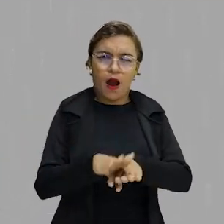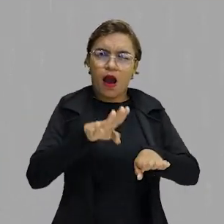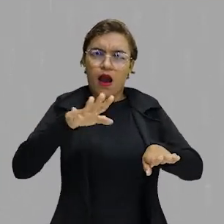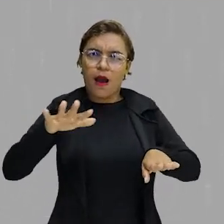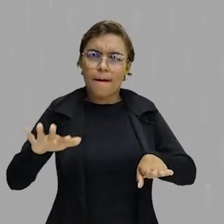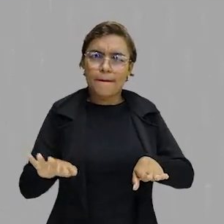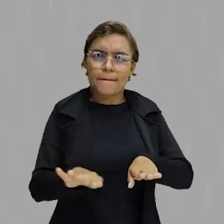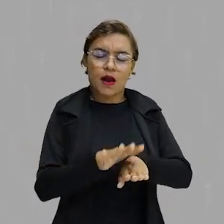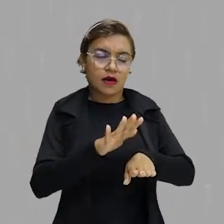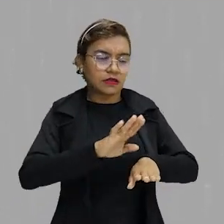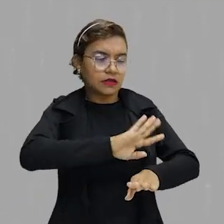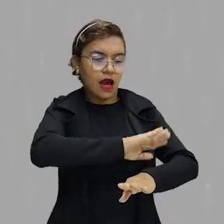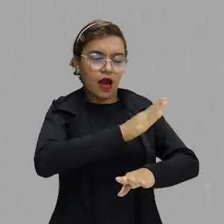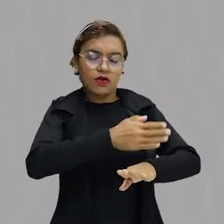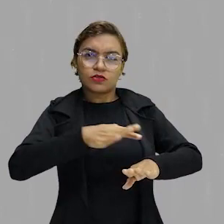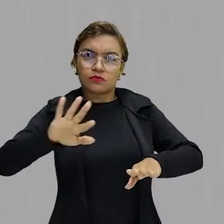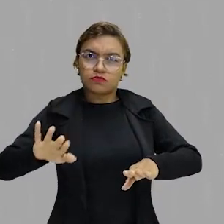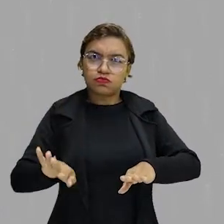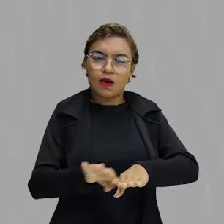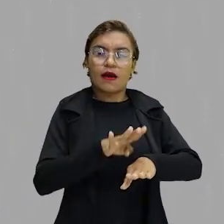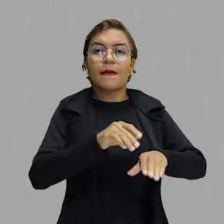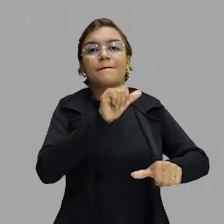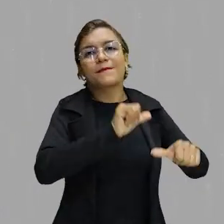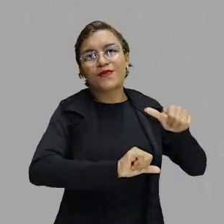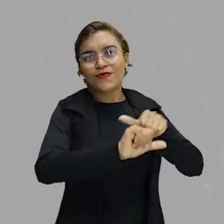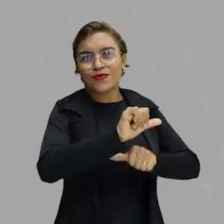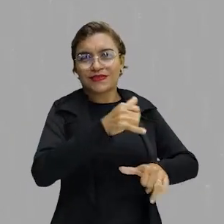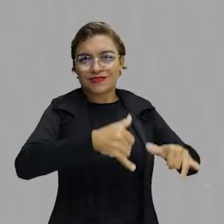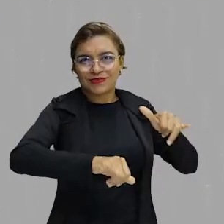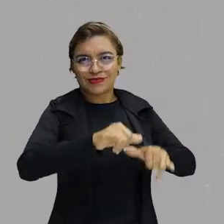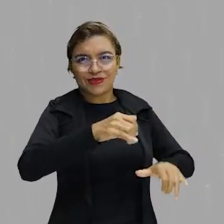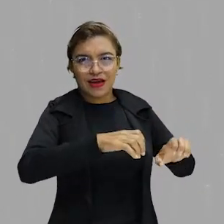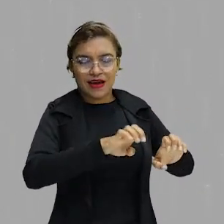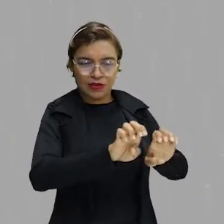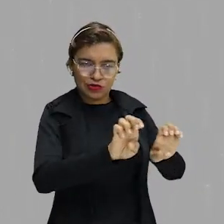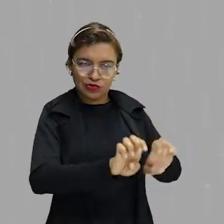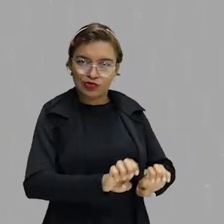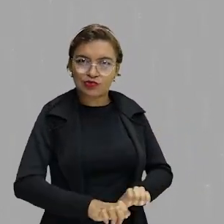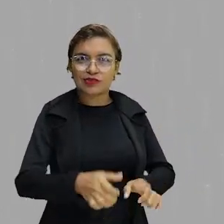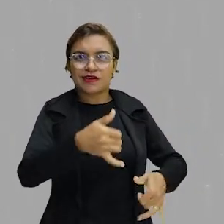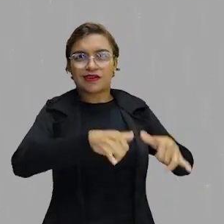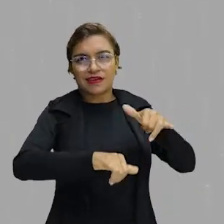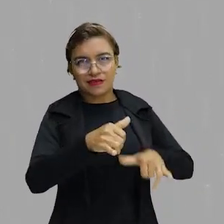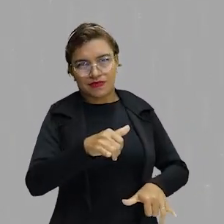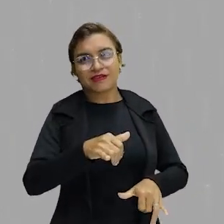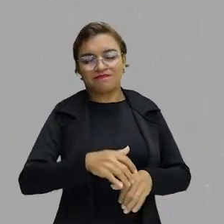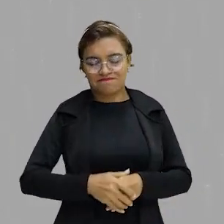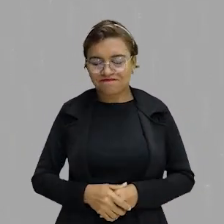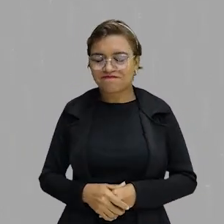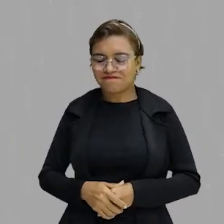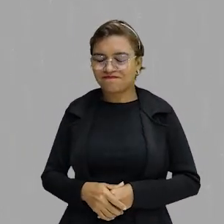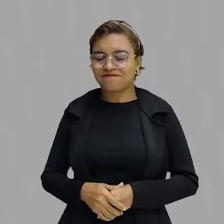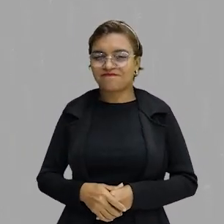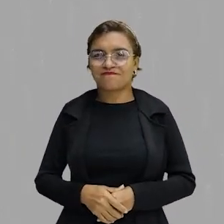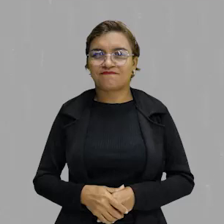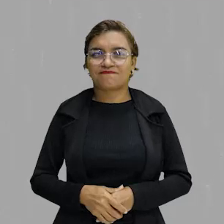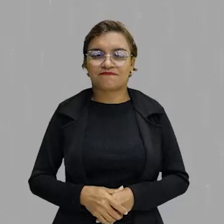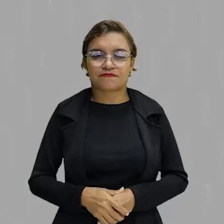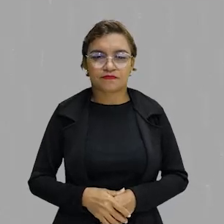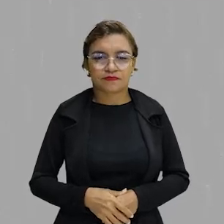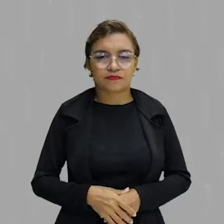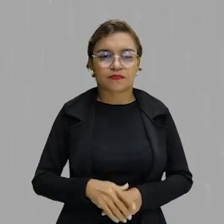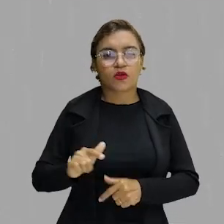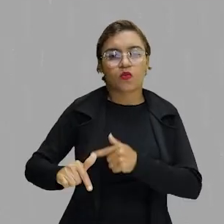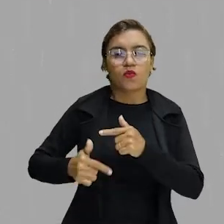vai alterando a sua estrutura química. A partir daí, eu tenho o intemperismo químico, tá certo, galera?